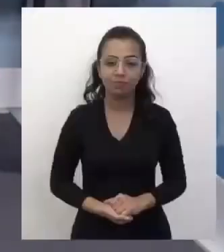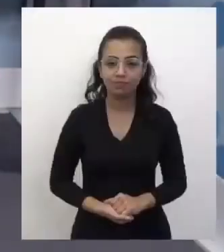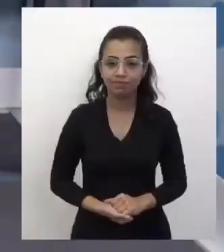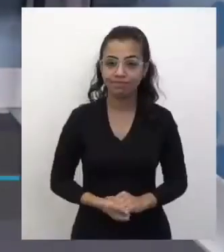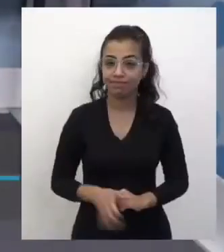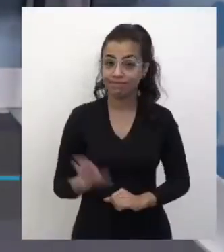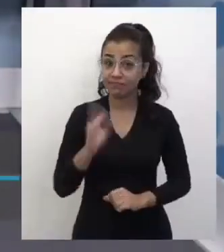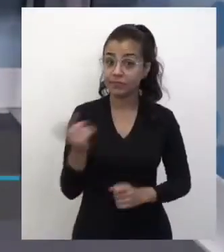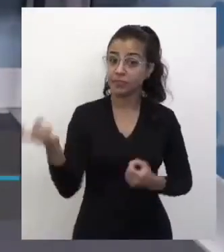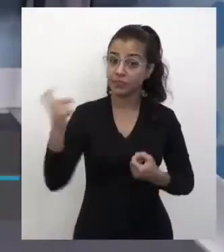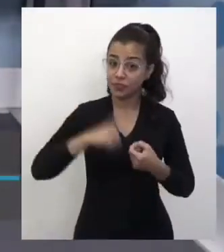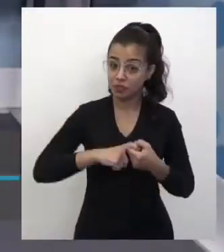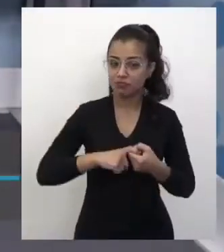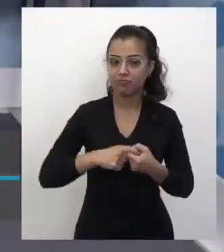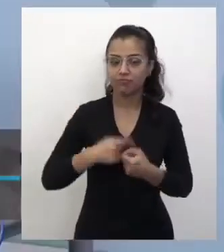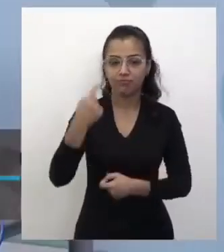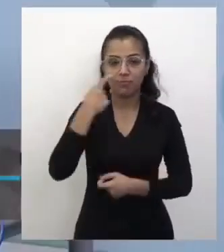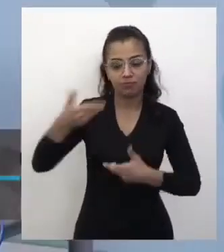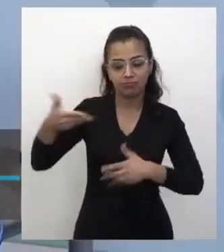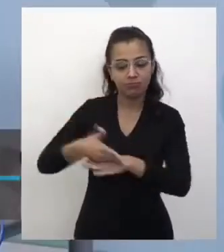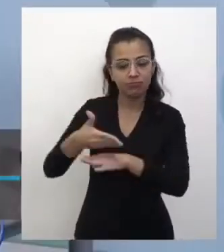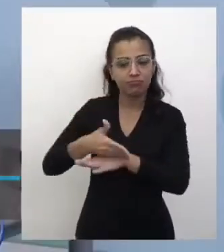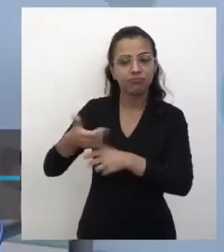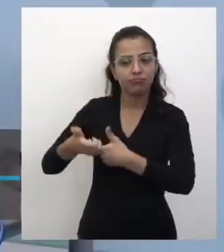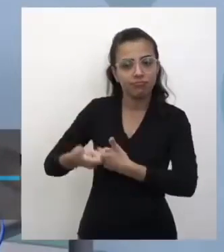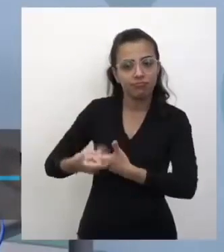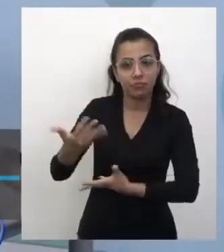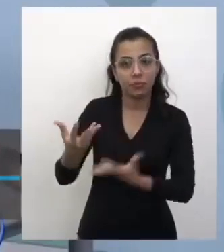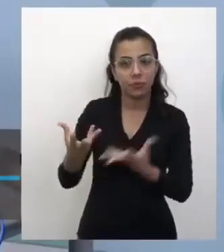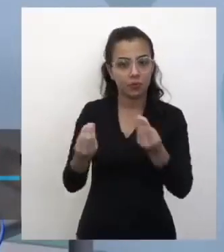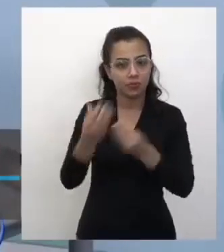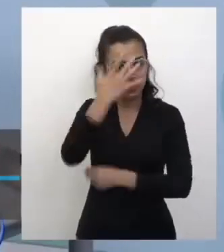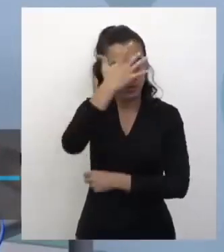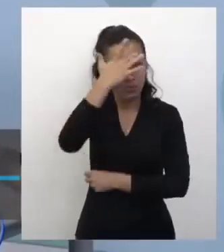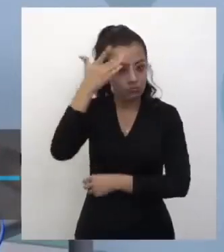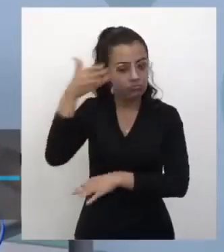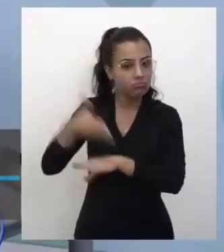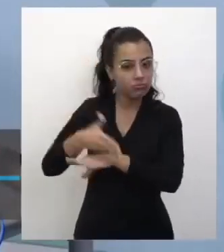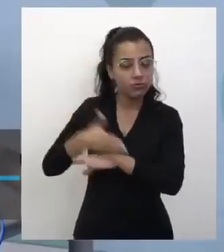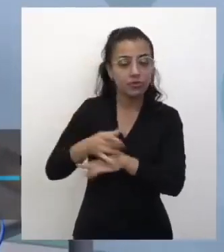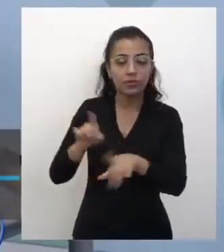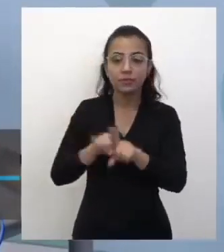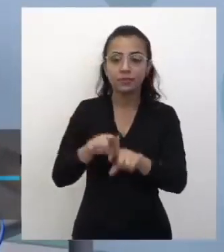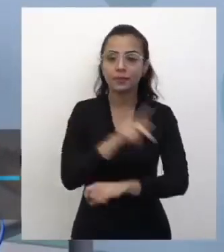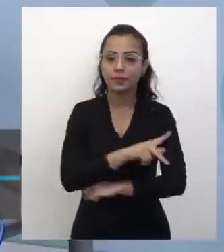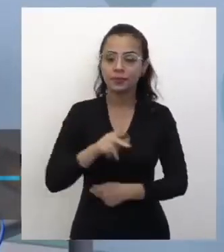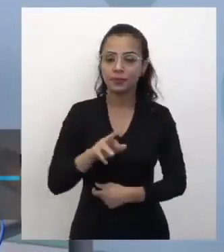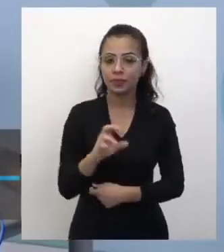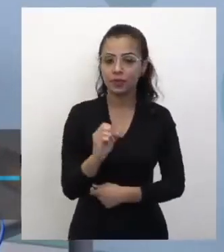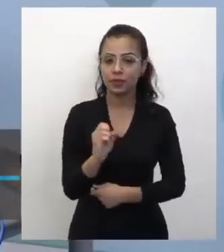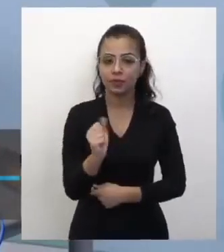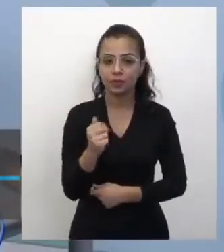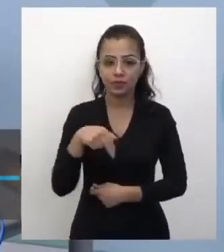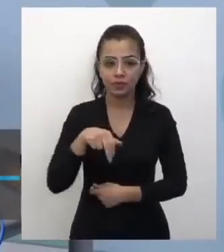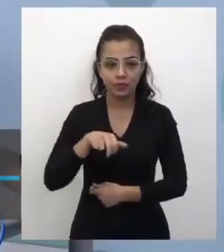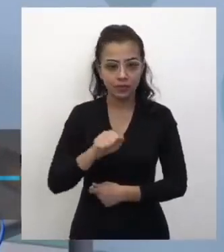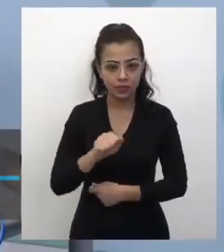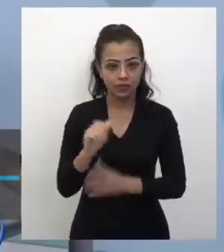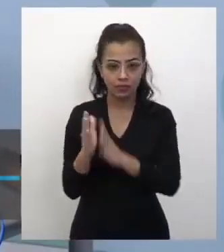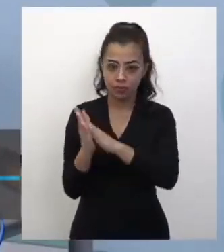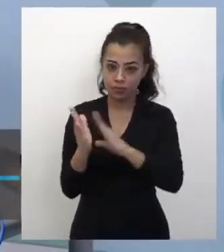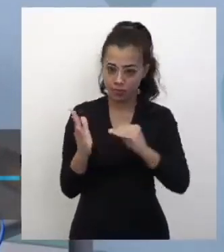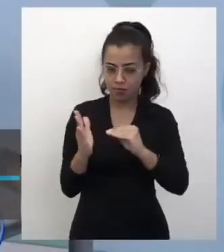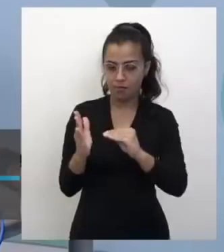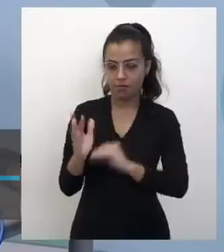Retornamos aqui, Jonas, com as interações, muita gente, muita participação. E aqui é a professora Rosana transmitindo as respostas lá dos alunos que estão